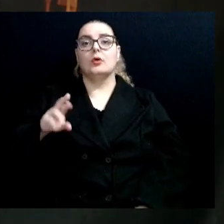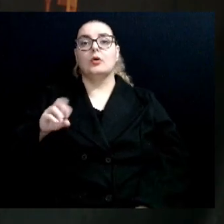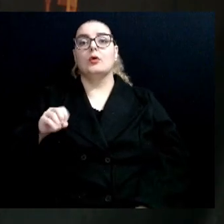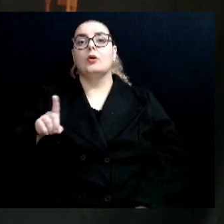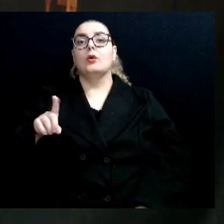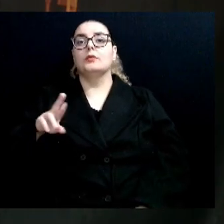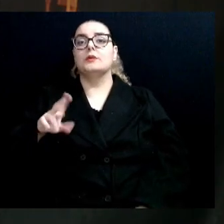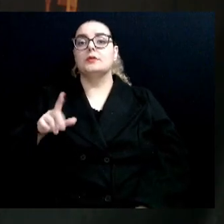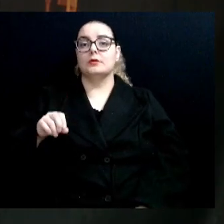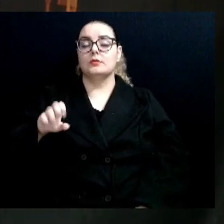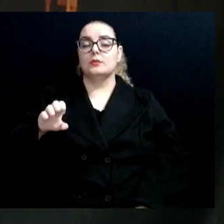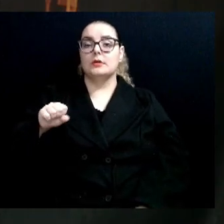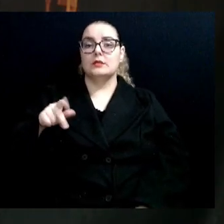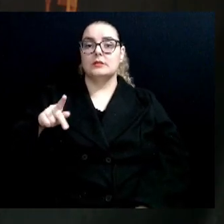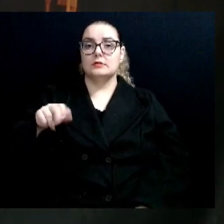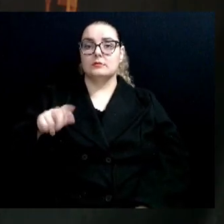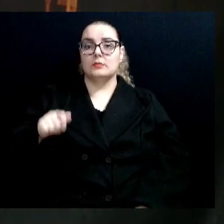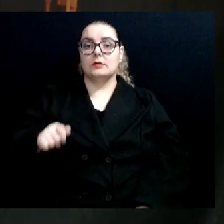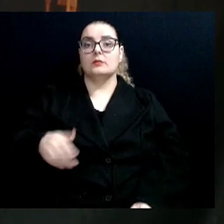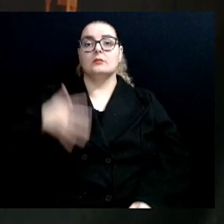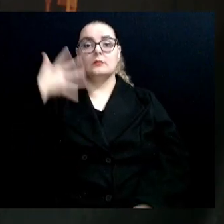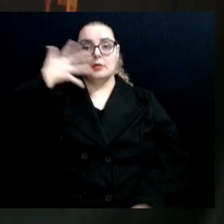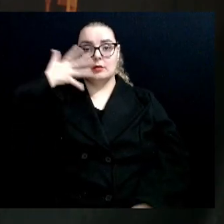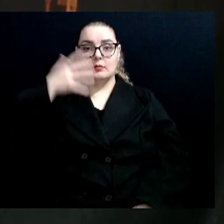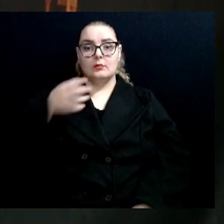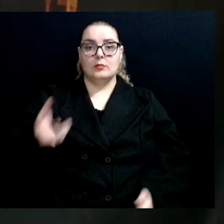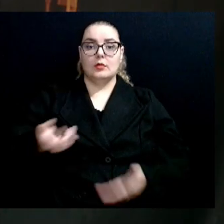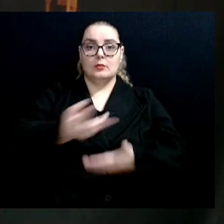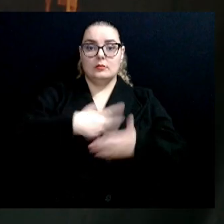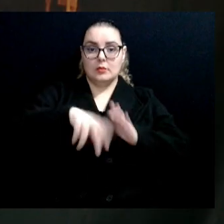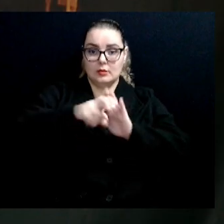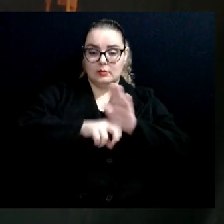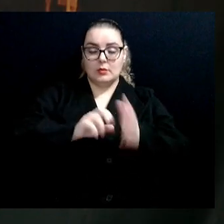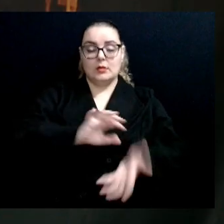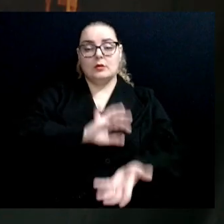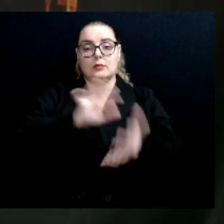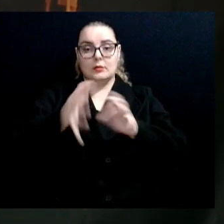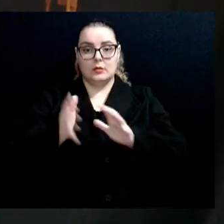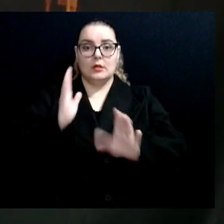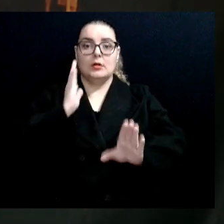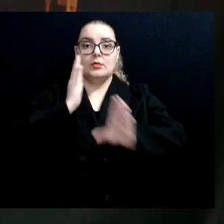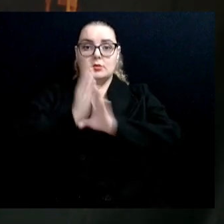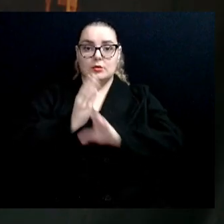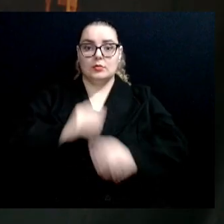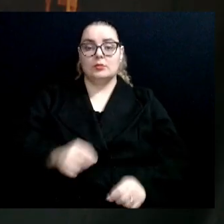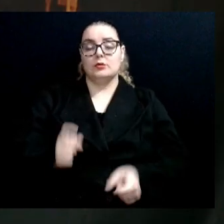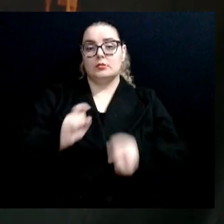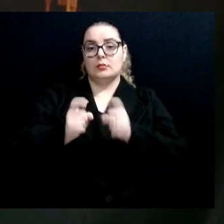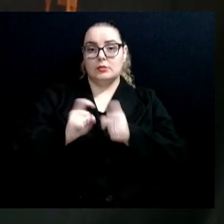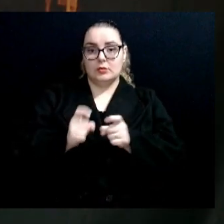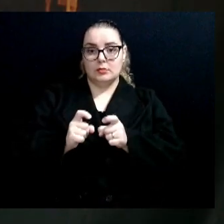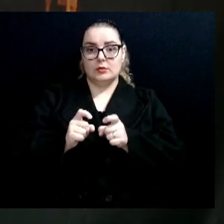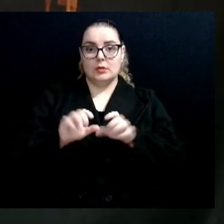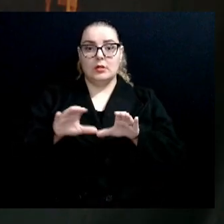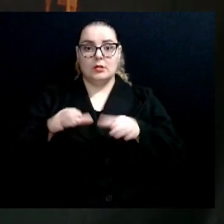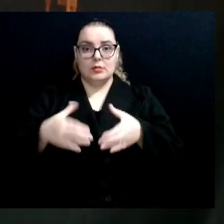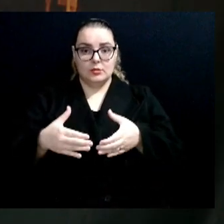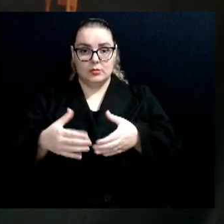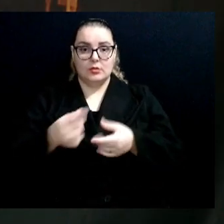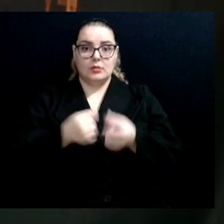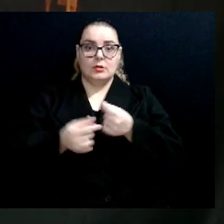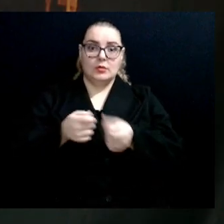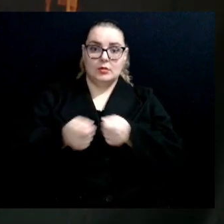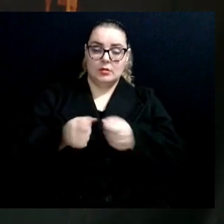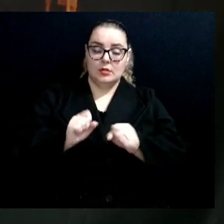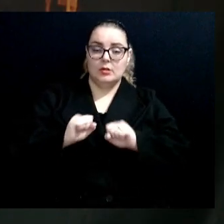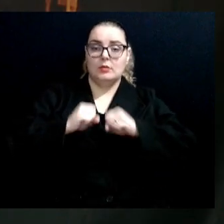reforma tributária. Você é convidado para participar, tá? O encontro acontece durante a reunião da Comissão de Economia e Defesa dos